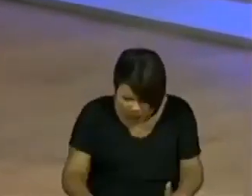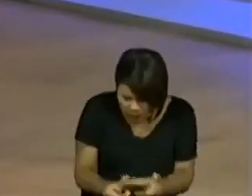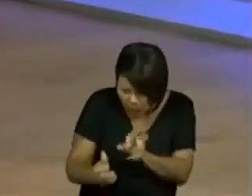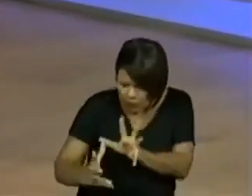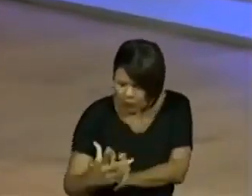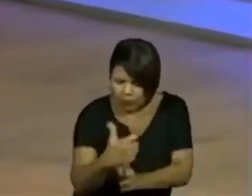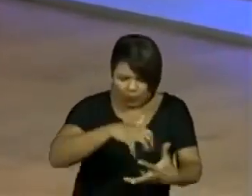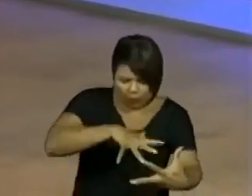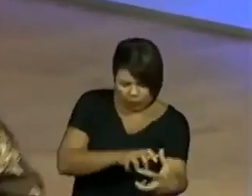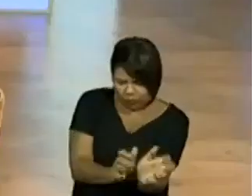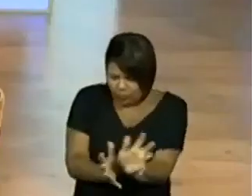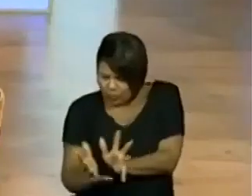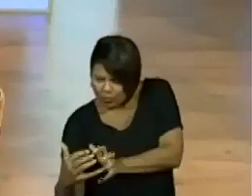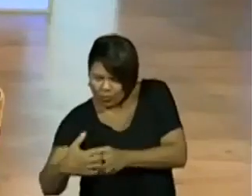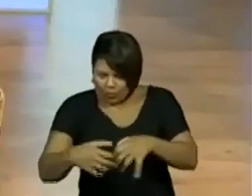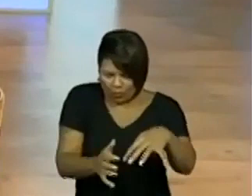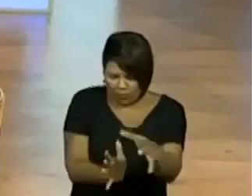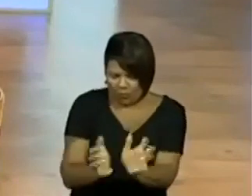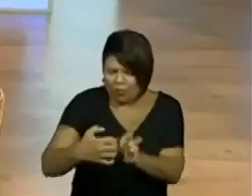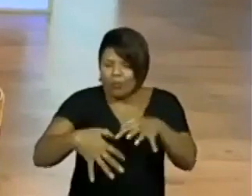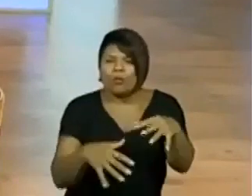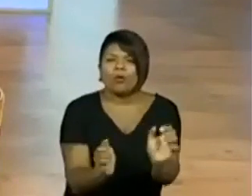ela moldou um corpo.